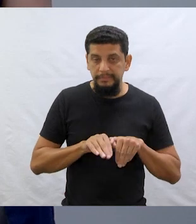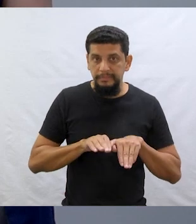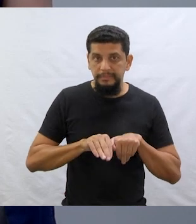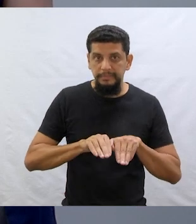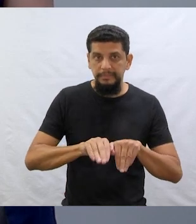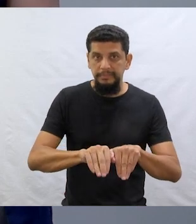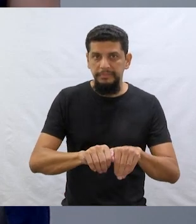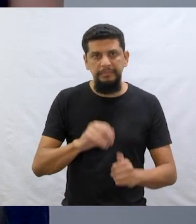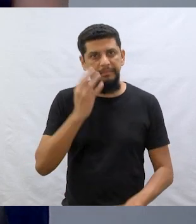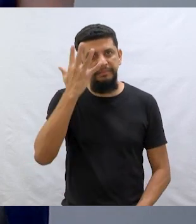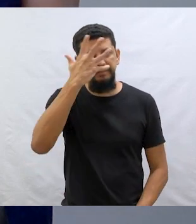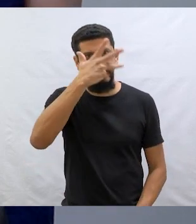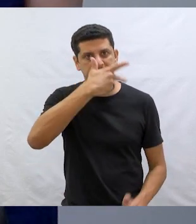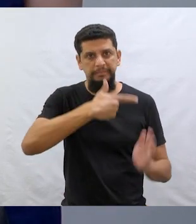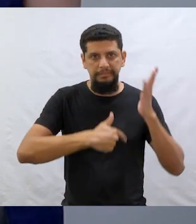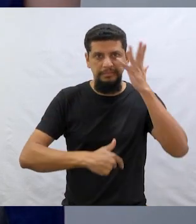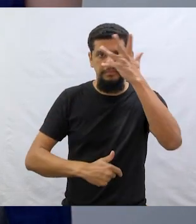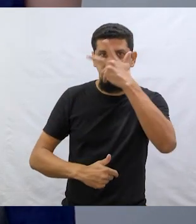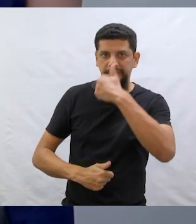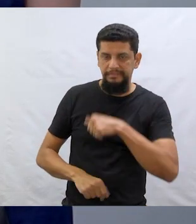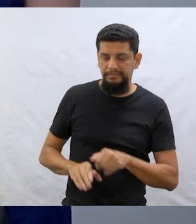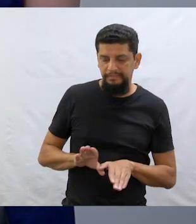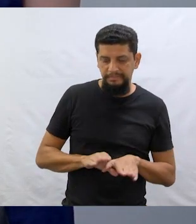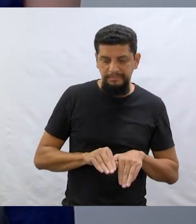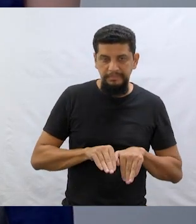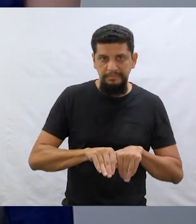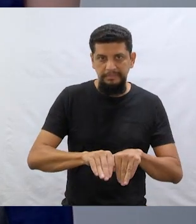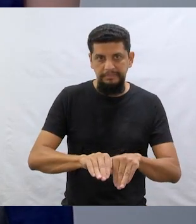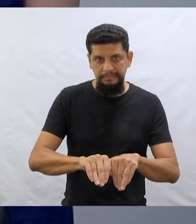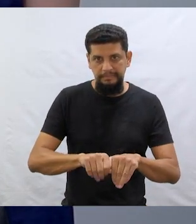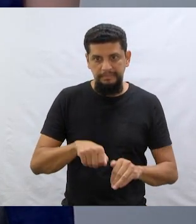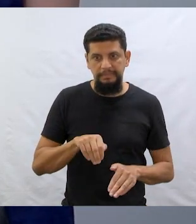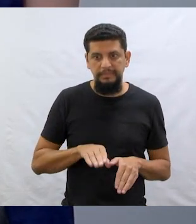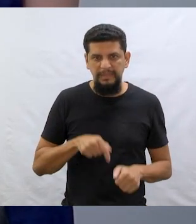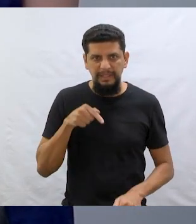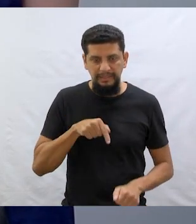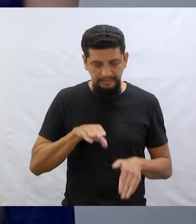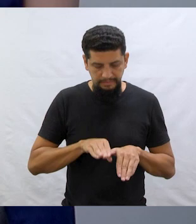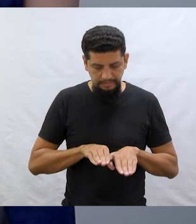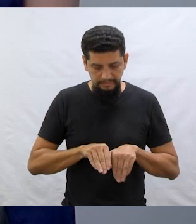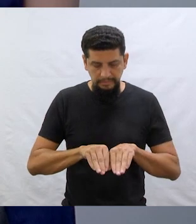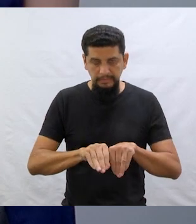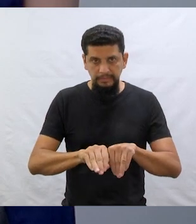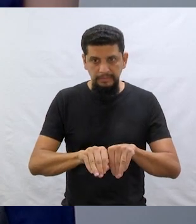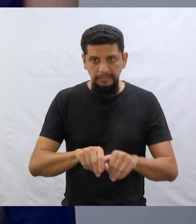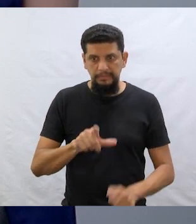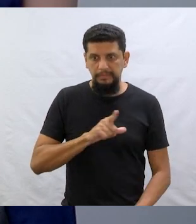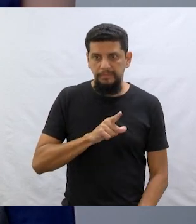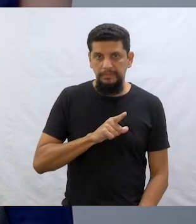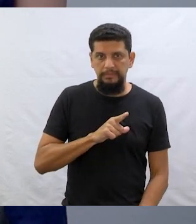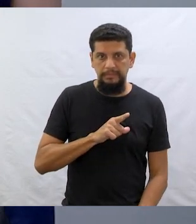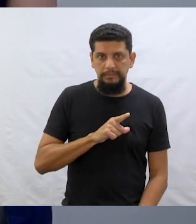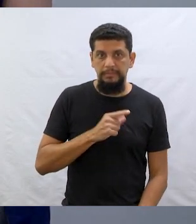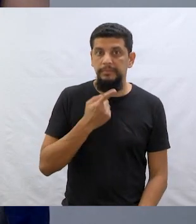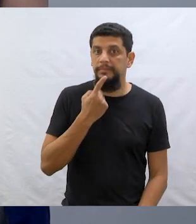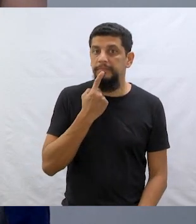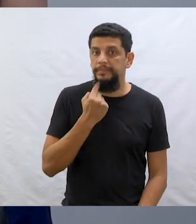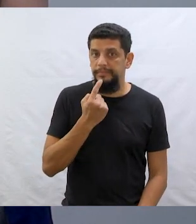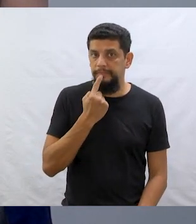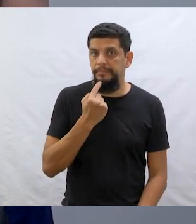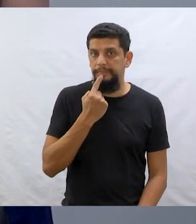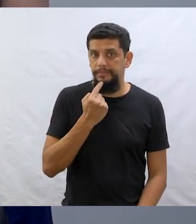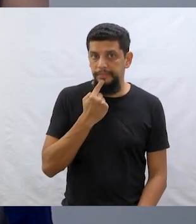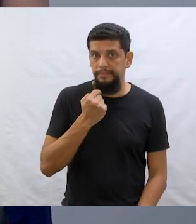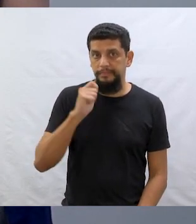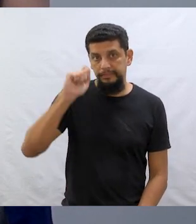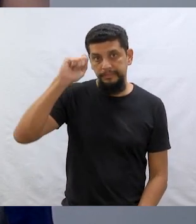joaninha. Que bonita, né? A joaninha. Essa joaninha, ela tem a cor